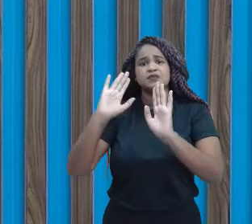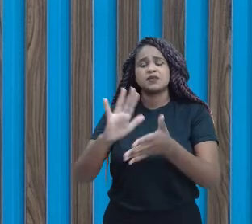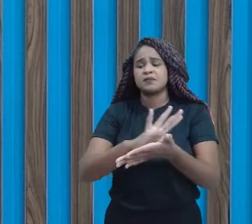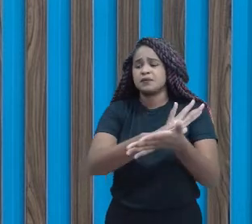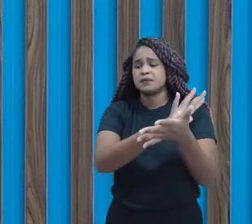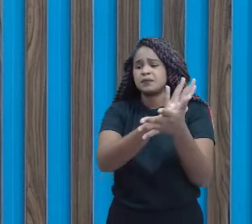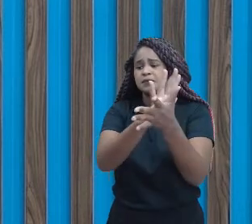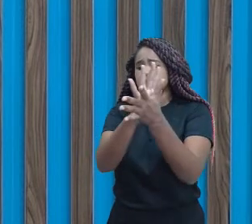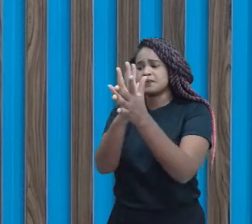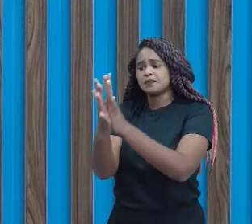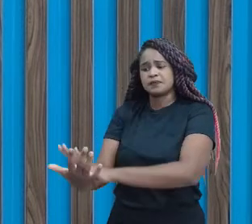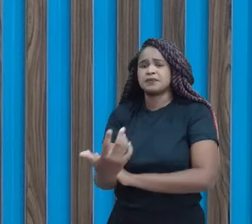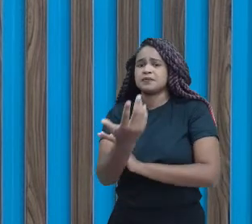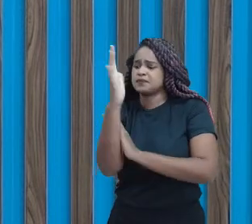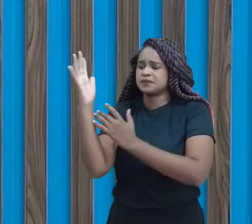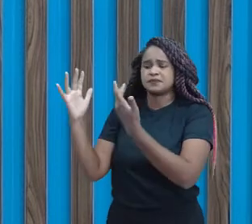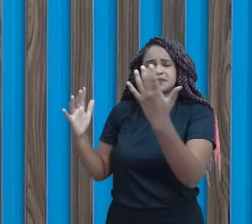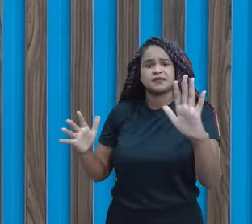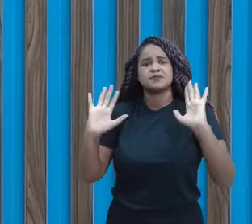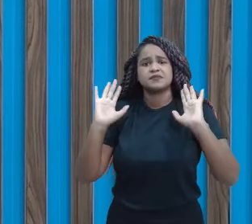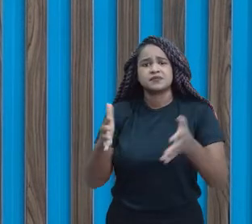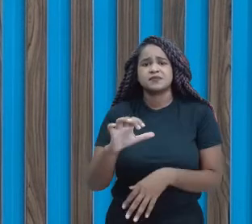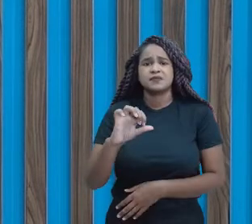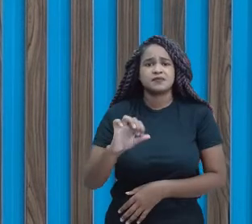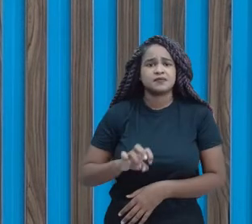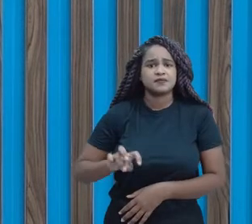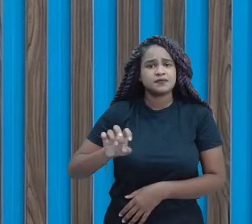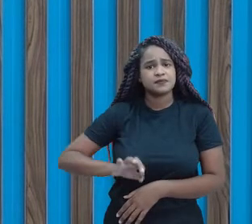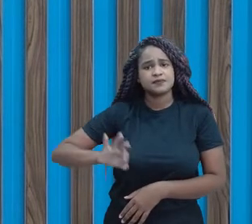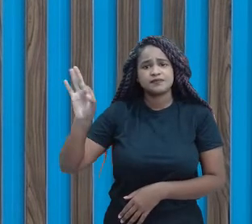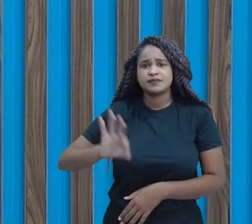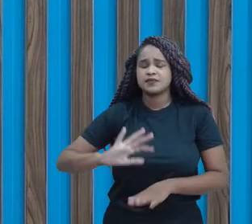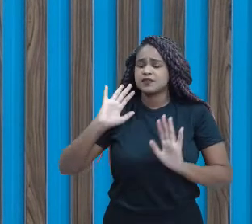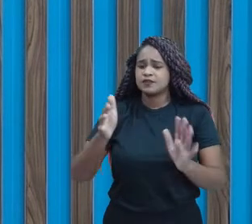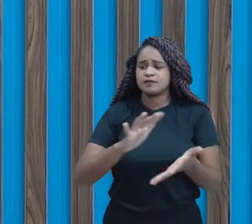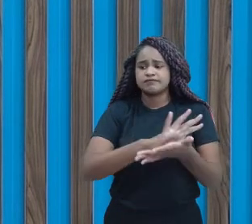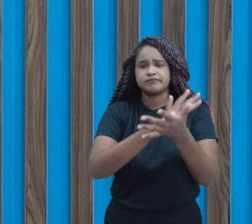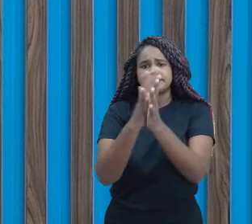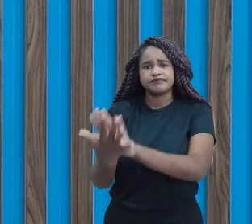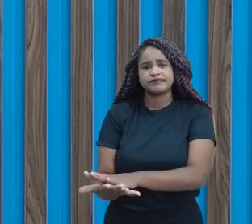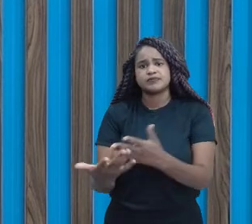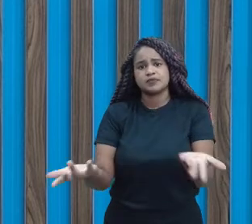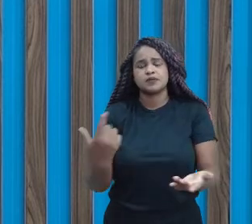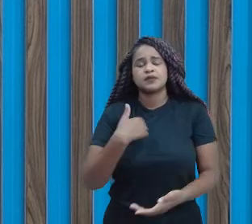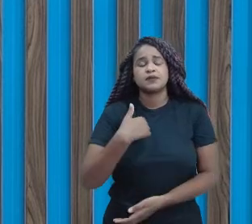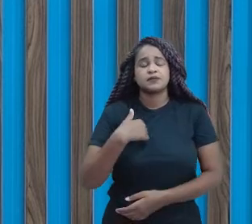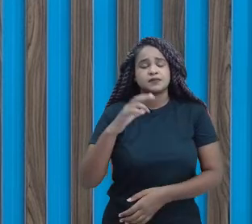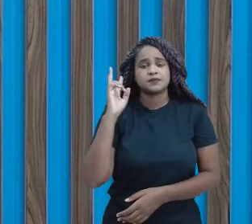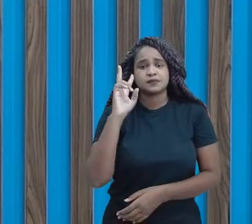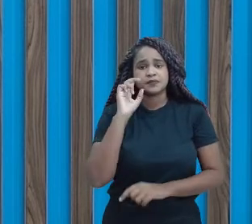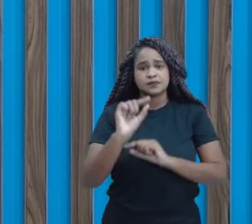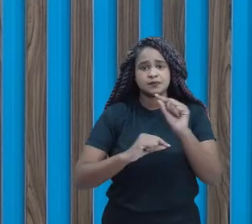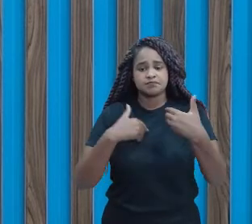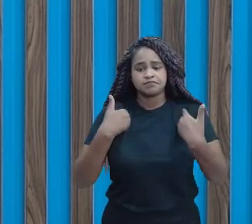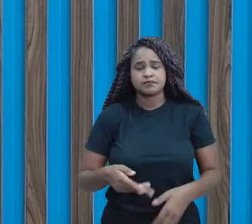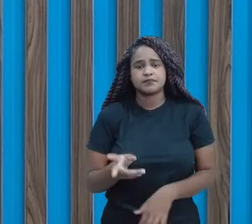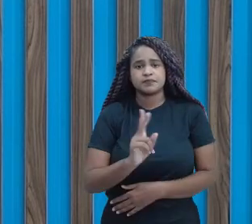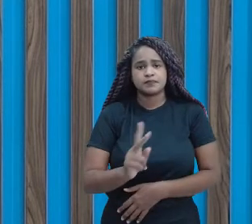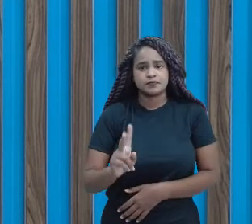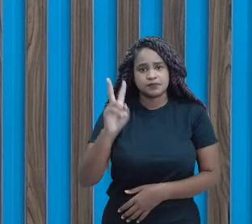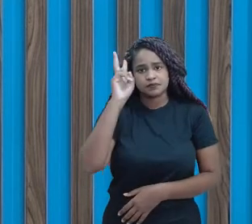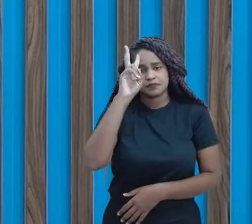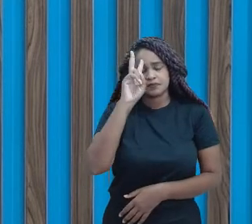Veja, então, eu me lembro de um ponto, também sou professor de História, e aí lembrar vocês, por exemplo, a